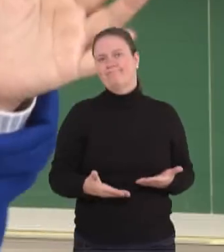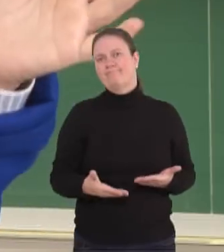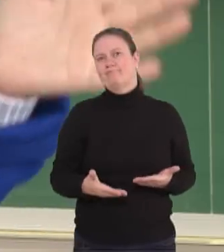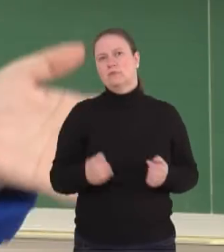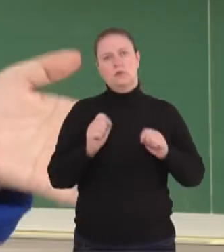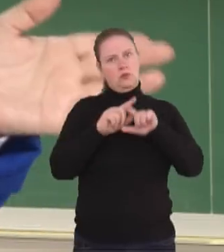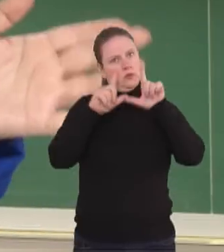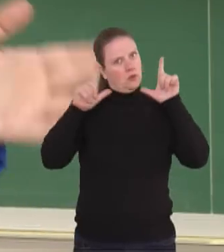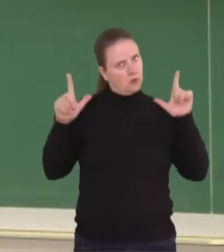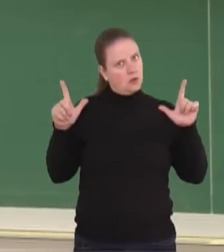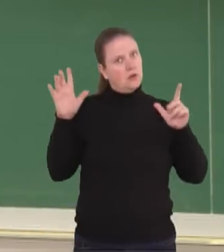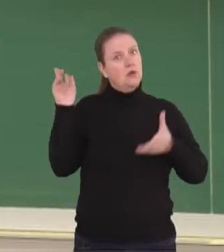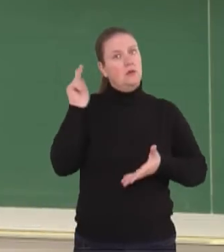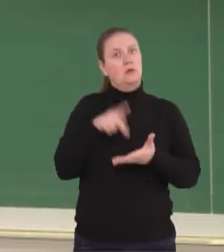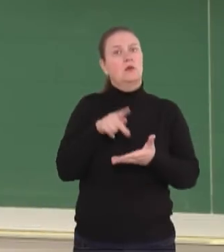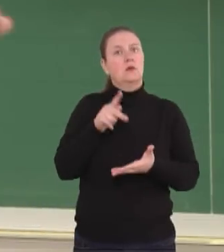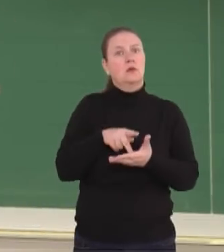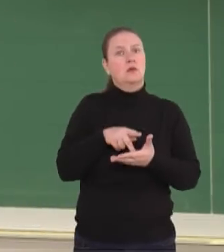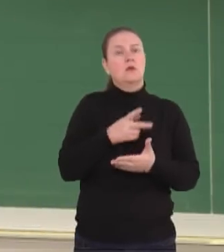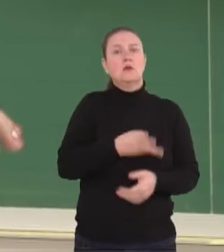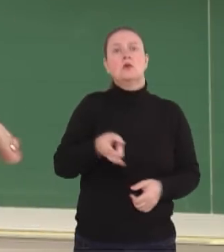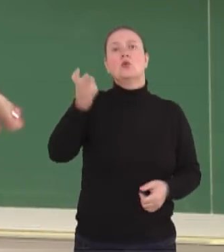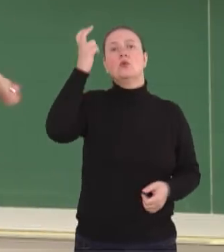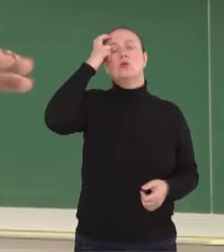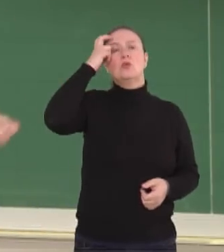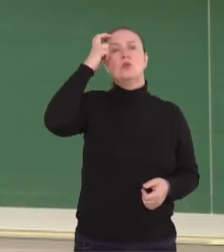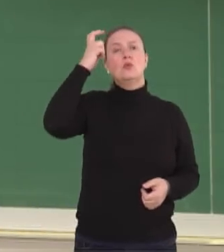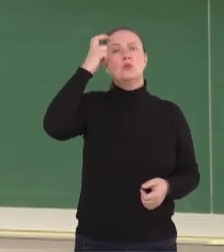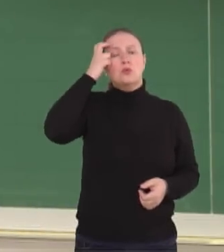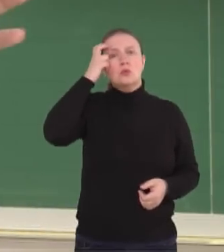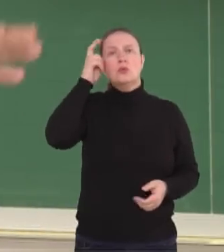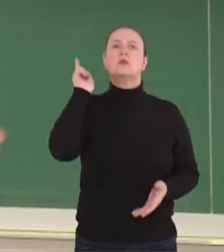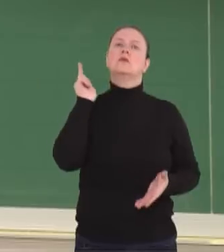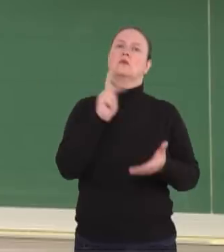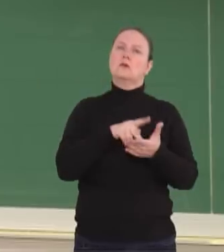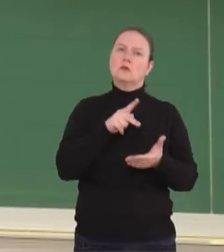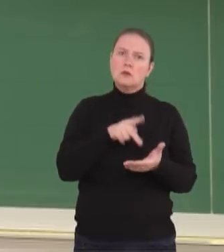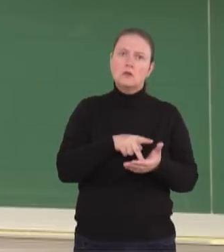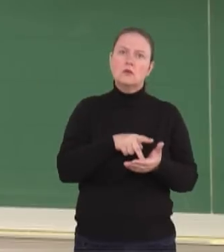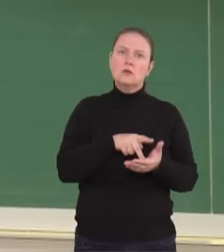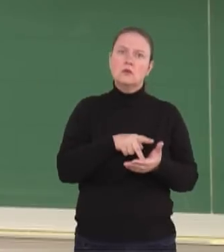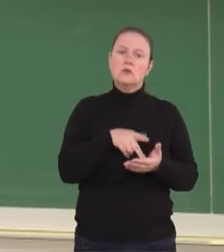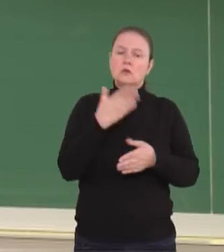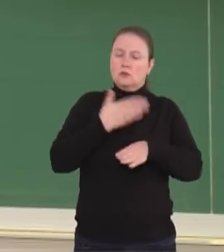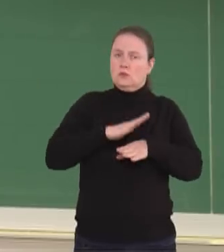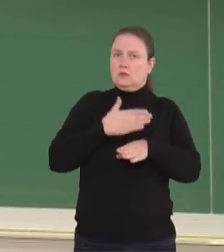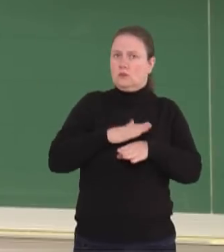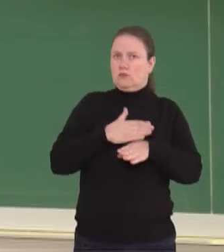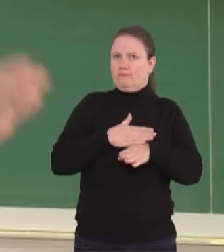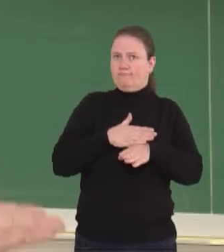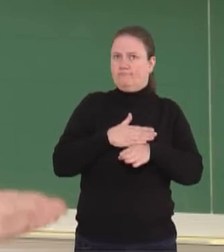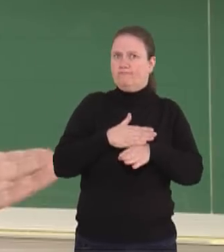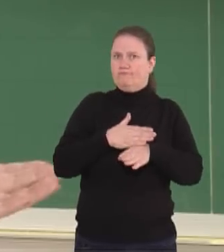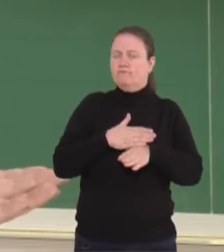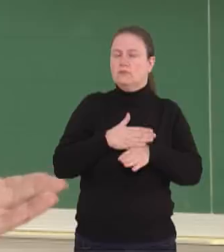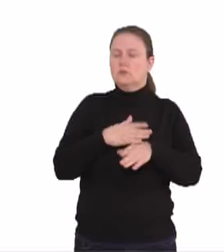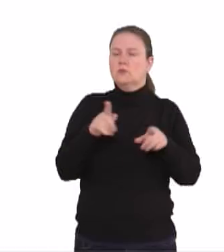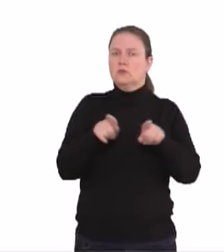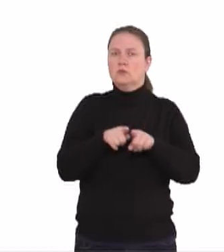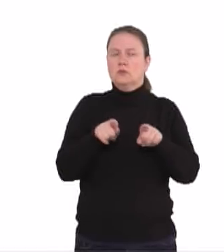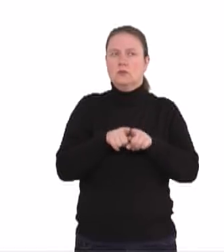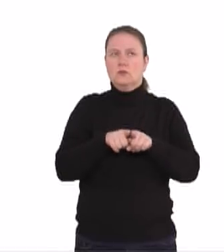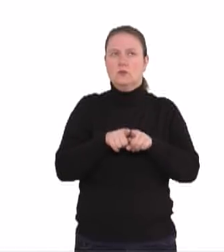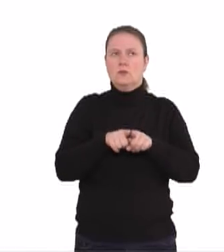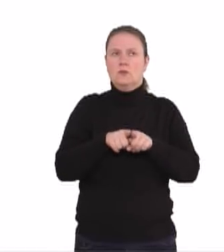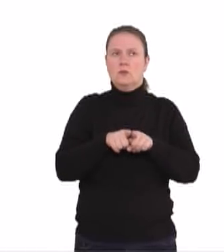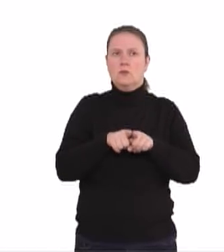no sentido figurado, é no sentido real, ipsis literis mesmo. Então, os índios tinham aí essa prática e nesse momento o Ijuca-Pirama